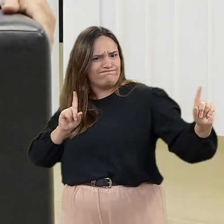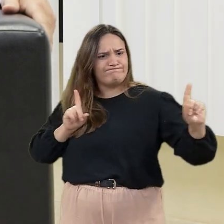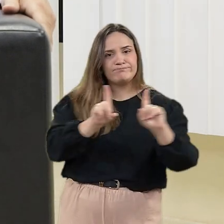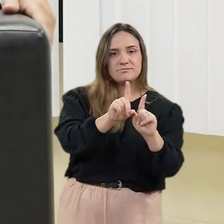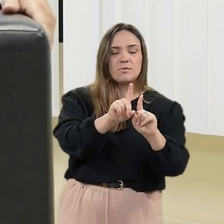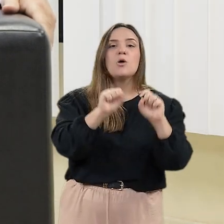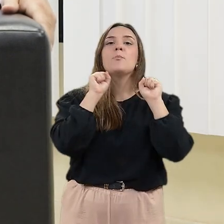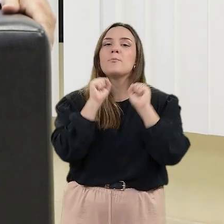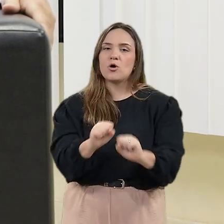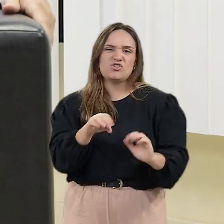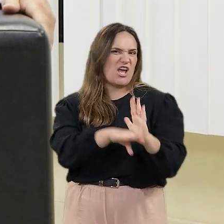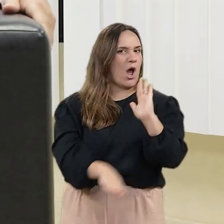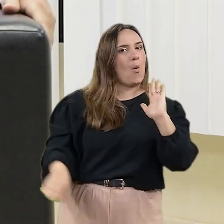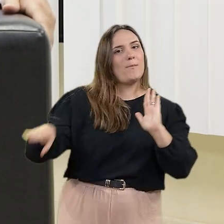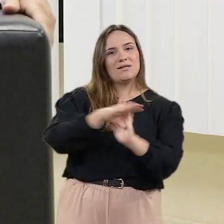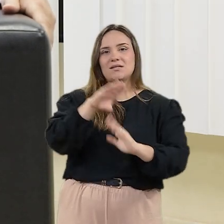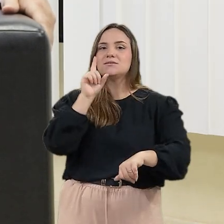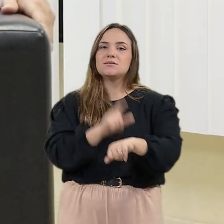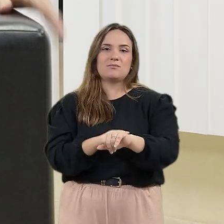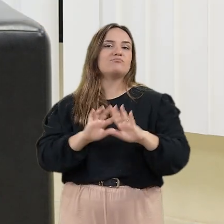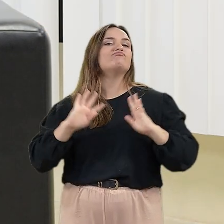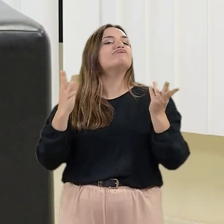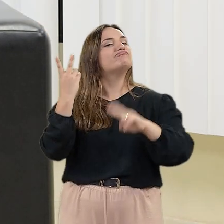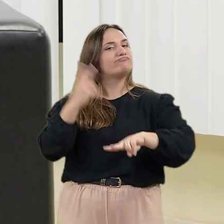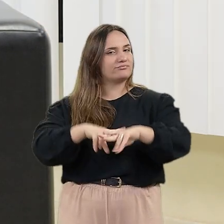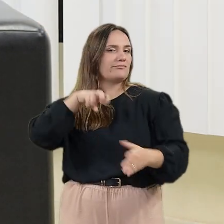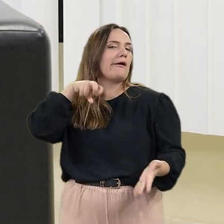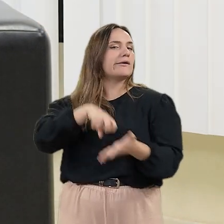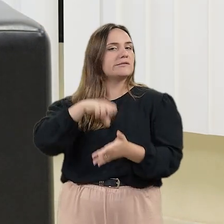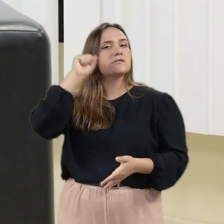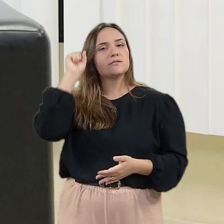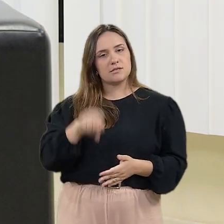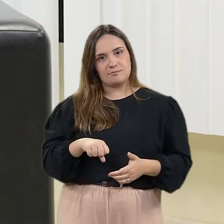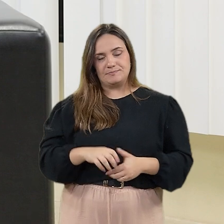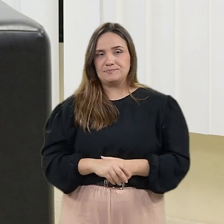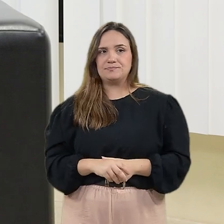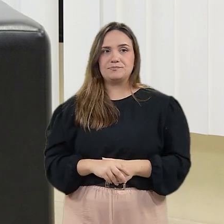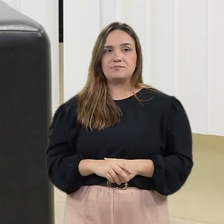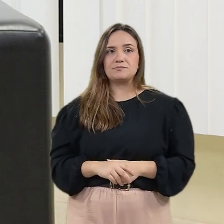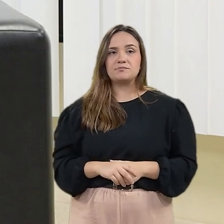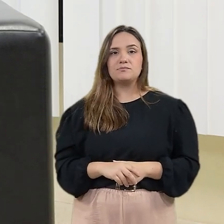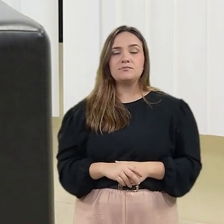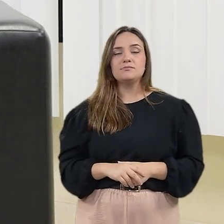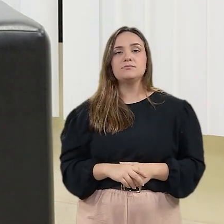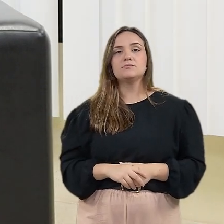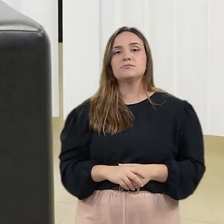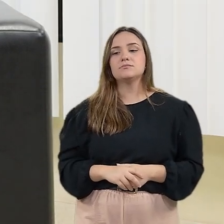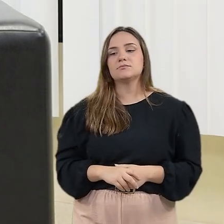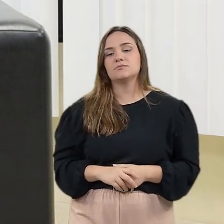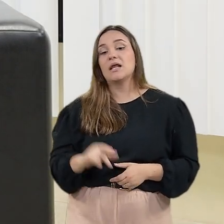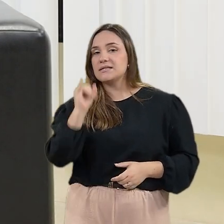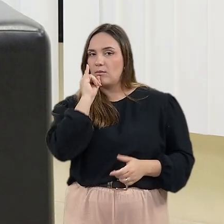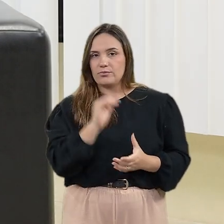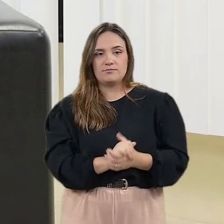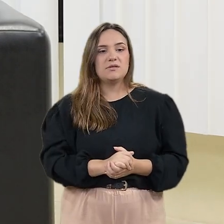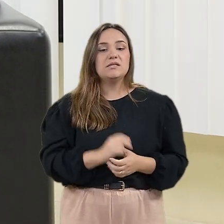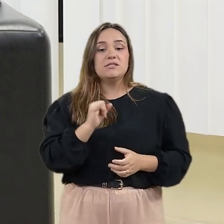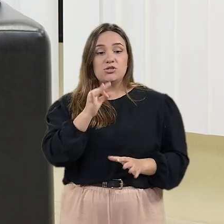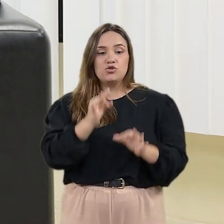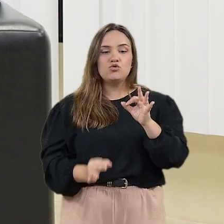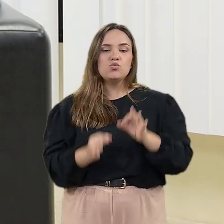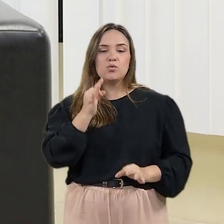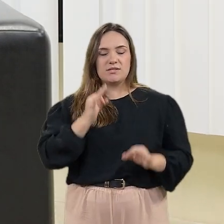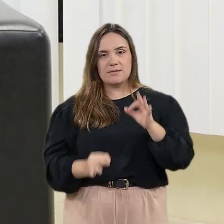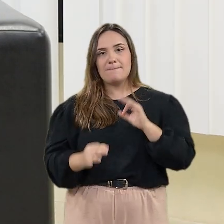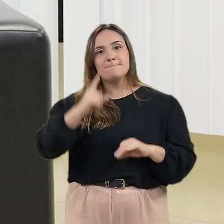o legislador quis dizer com isso? A medida protetiva, numa situação dessa, significa que já